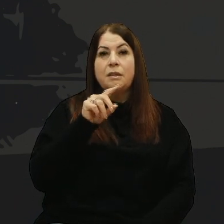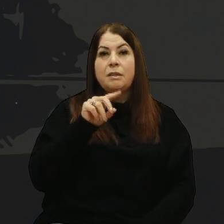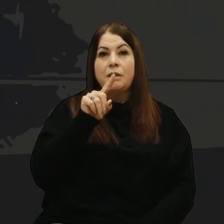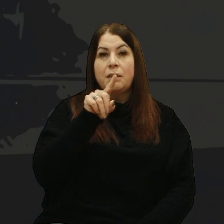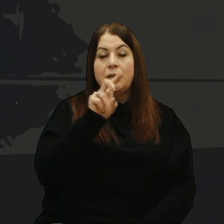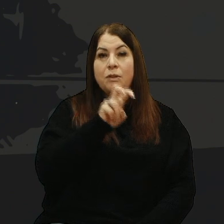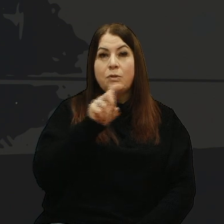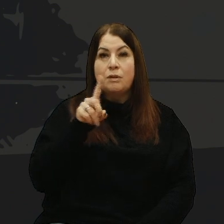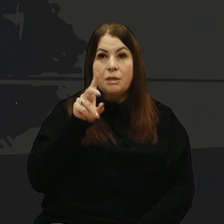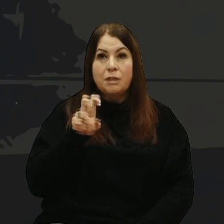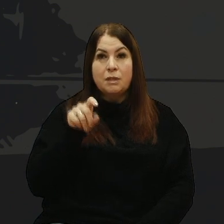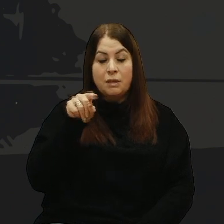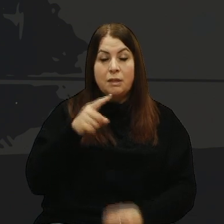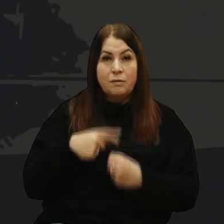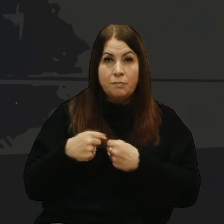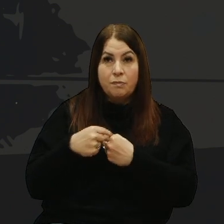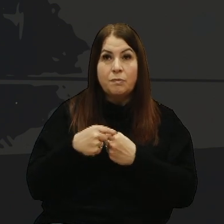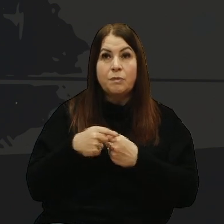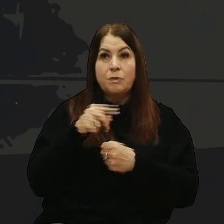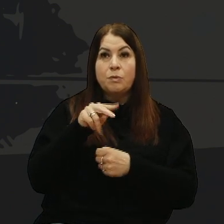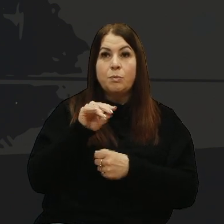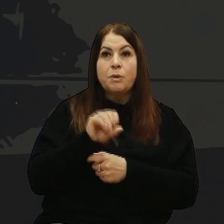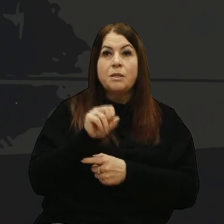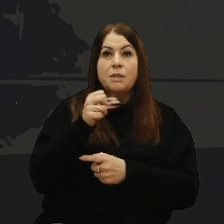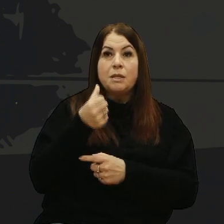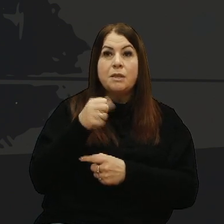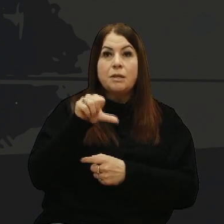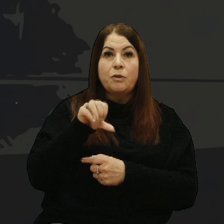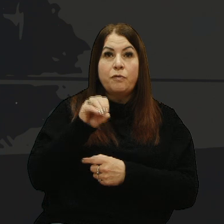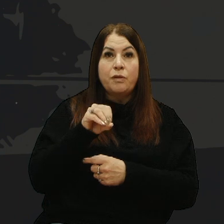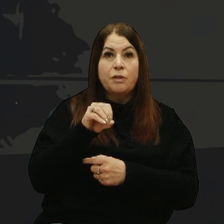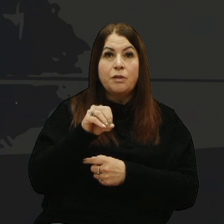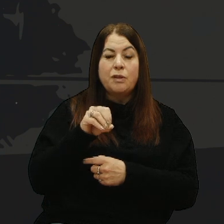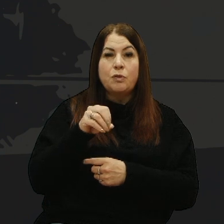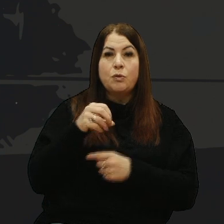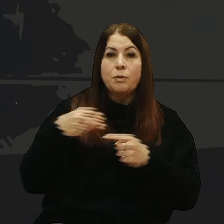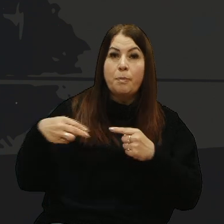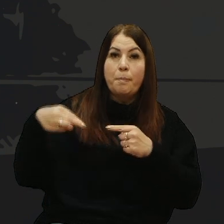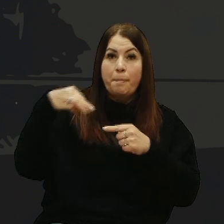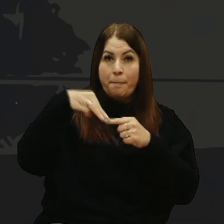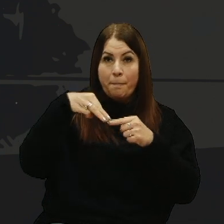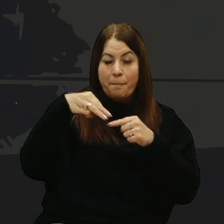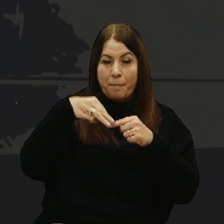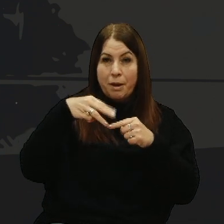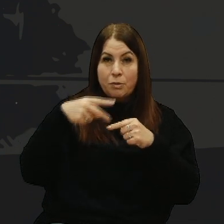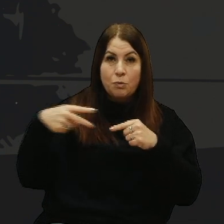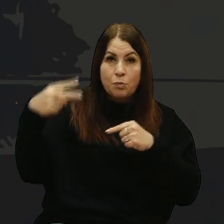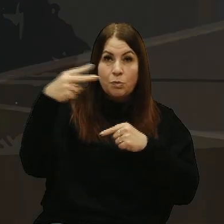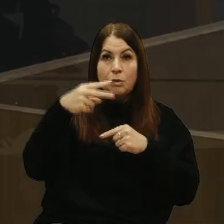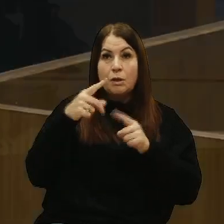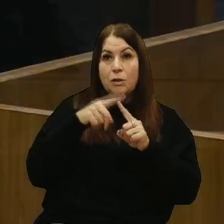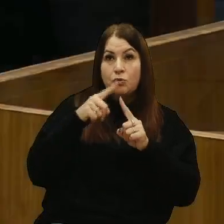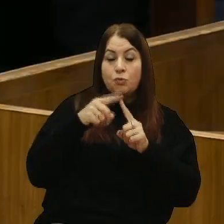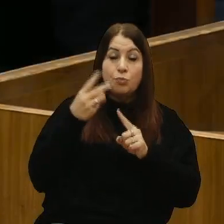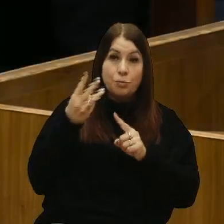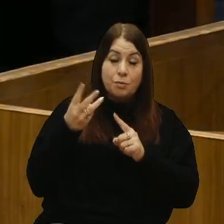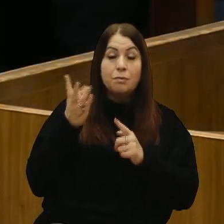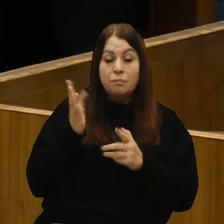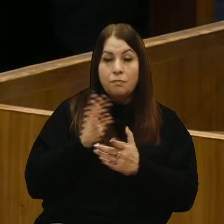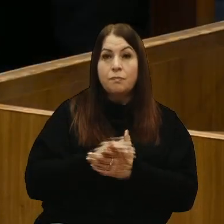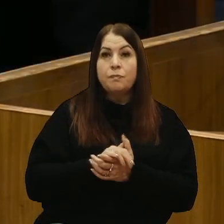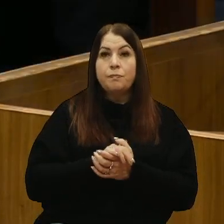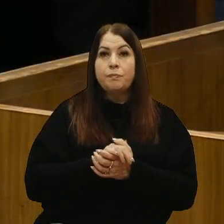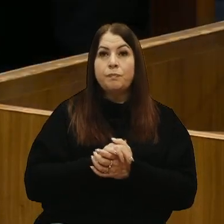municipal. Uma UBS de 692 metros quadrados. É uma tipo 3, né? Que